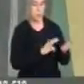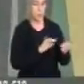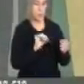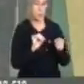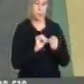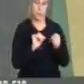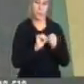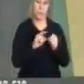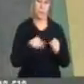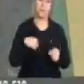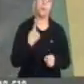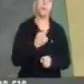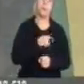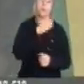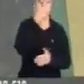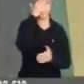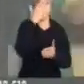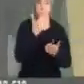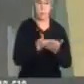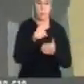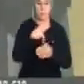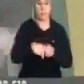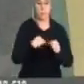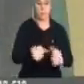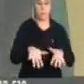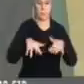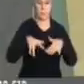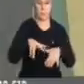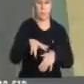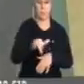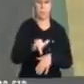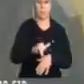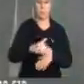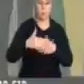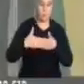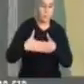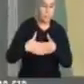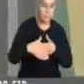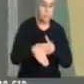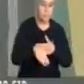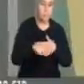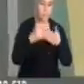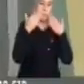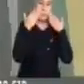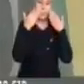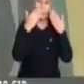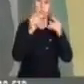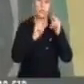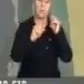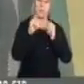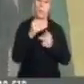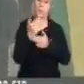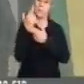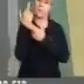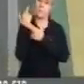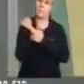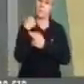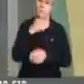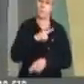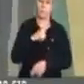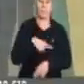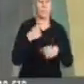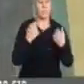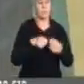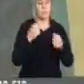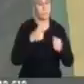a certeza que este parlamento, daqui a mais alguns instantes, vai mostrar a responsabilidade que tem e que tem a